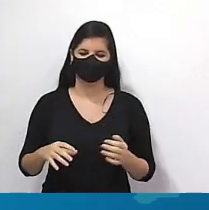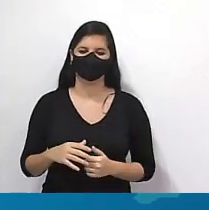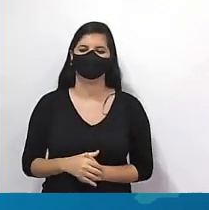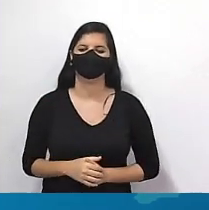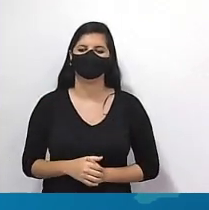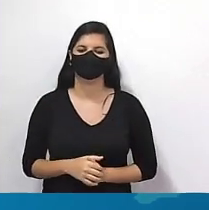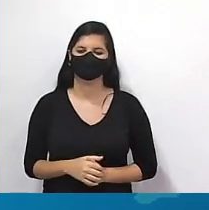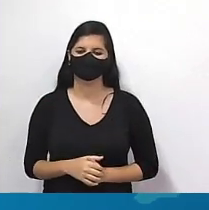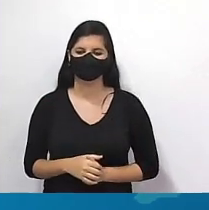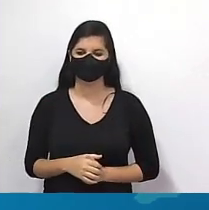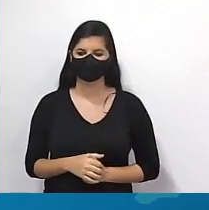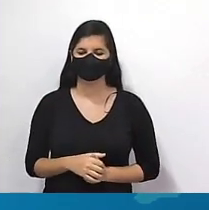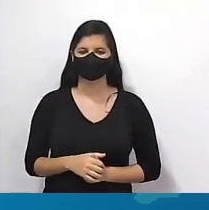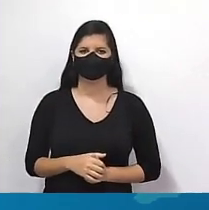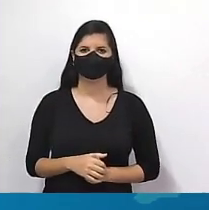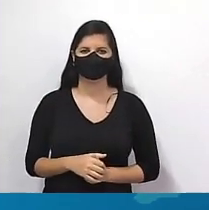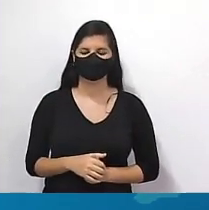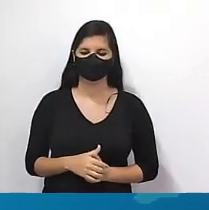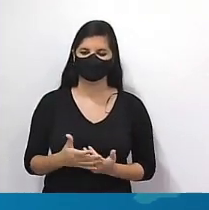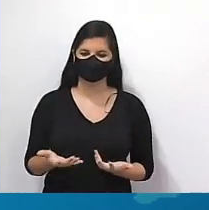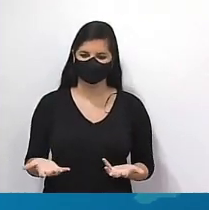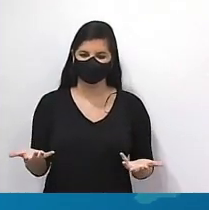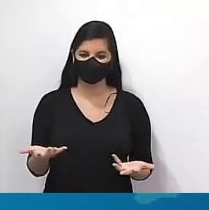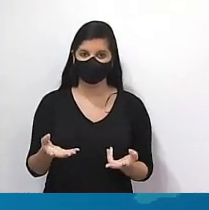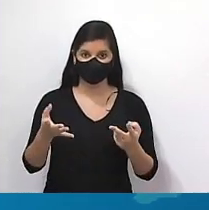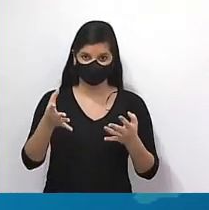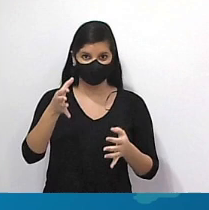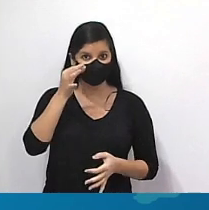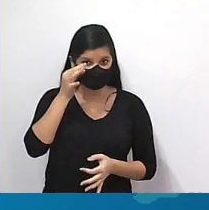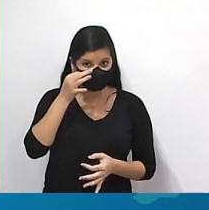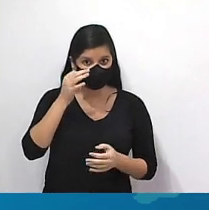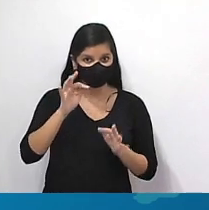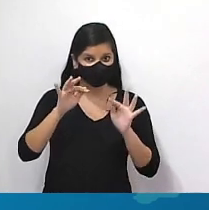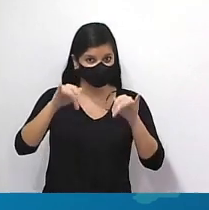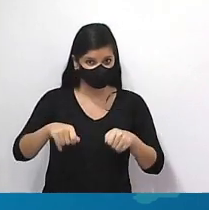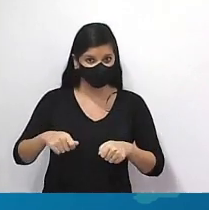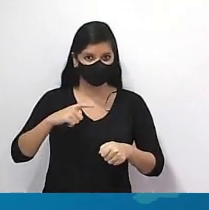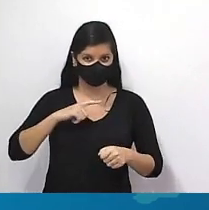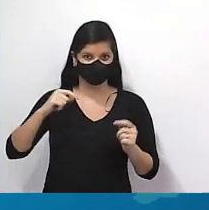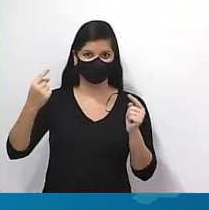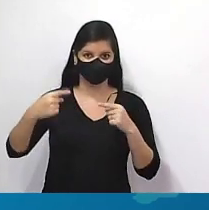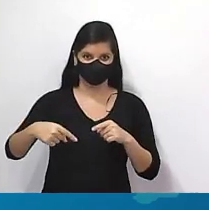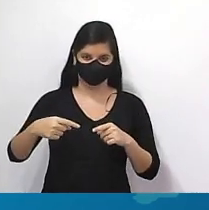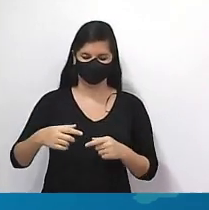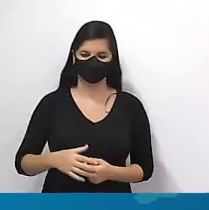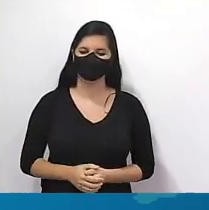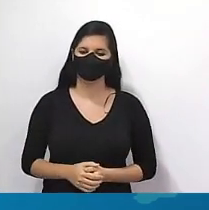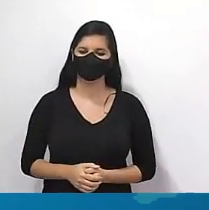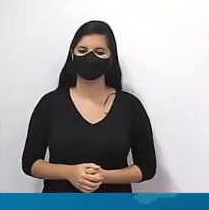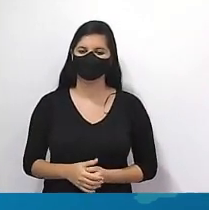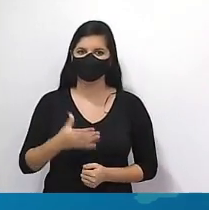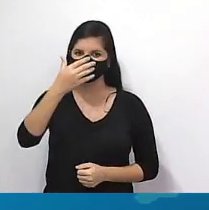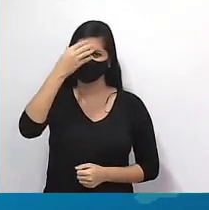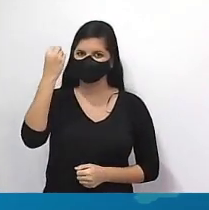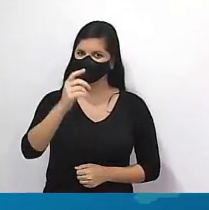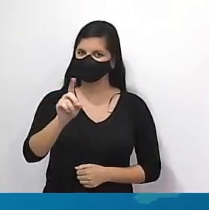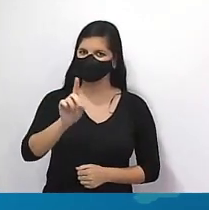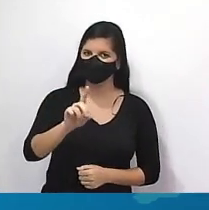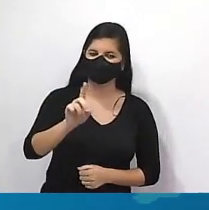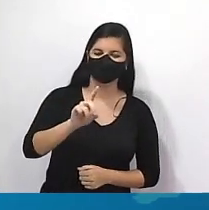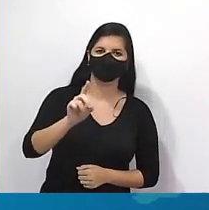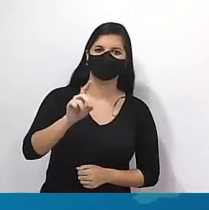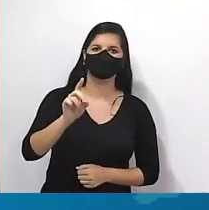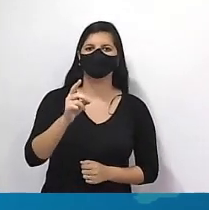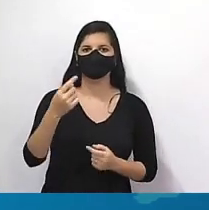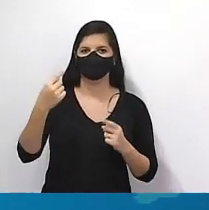que a gente vai trabalhar bastante, tá bom? Se liga que tem um desafio no final. Presta bem atenção. Não esquece, faz